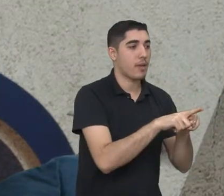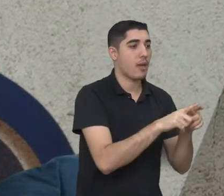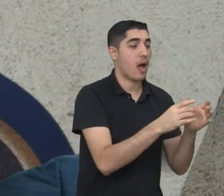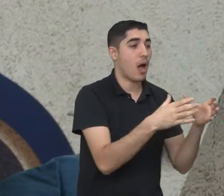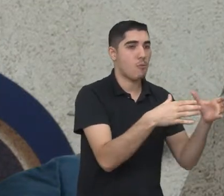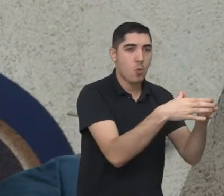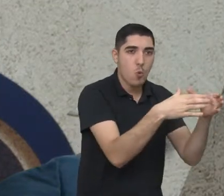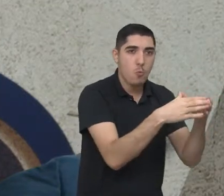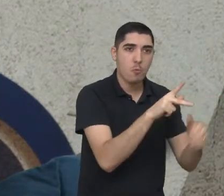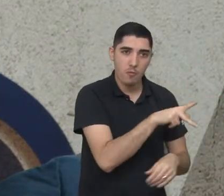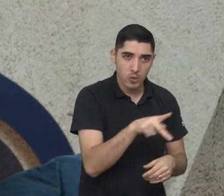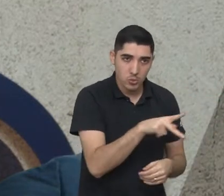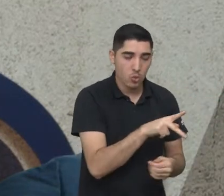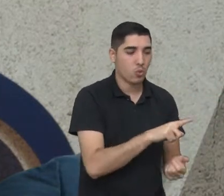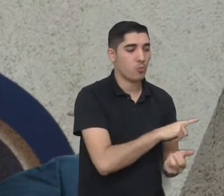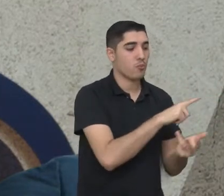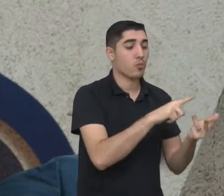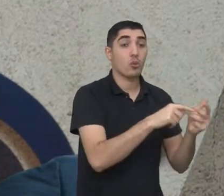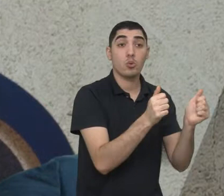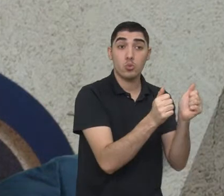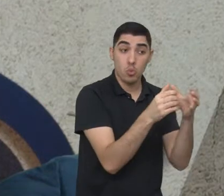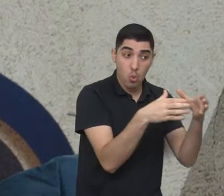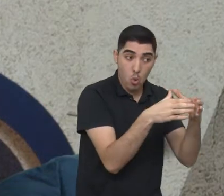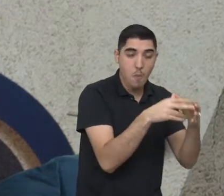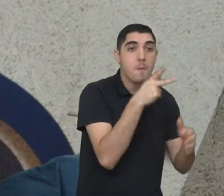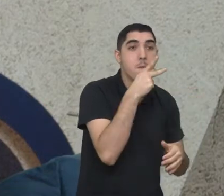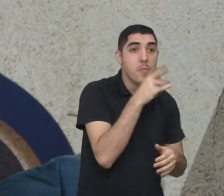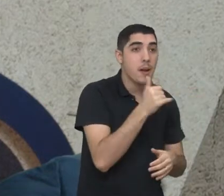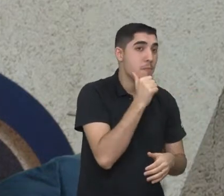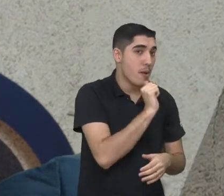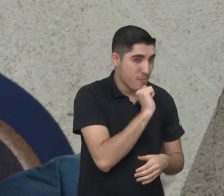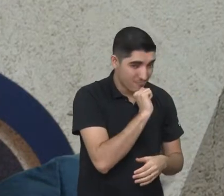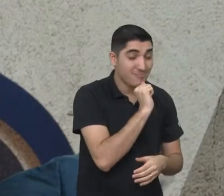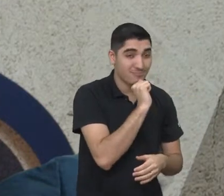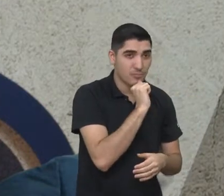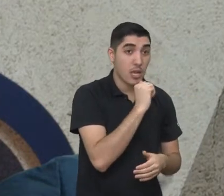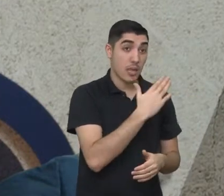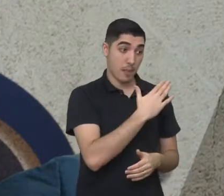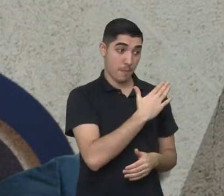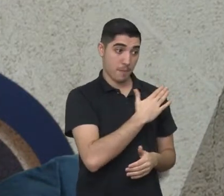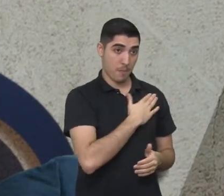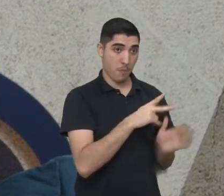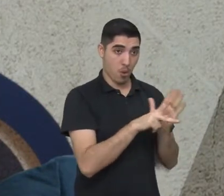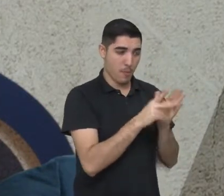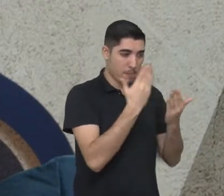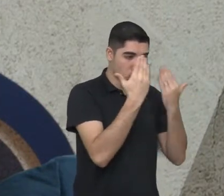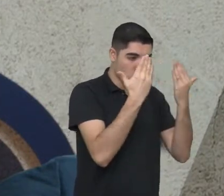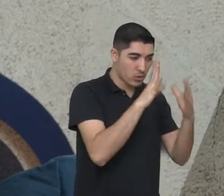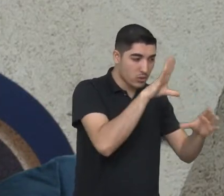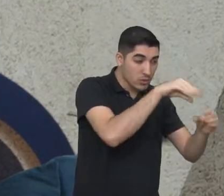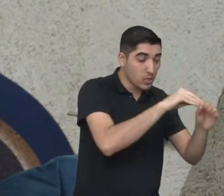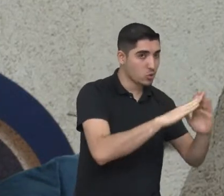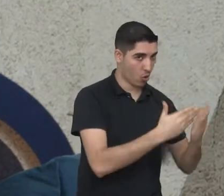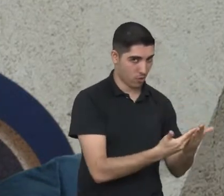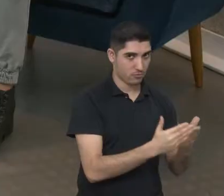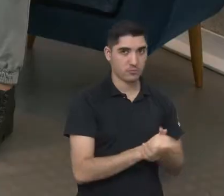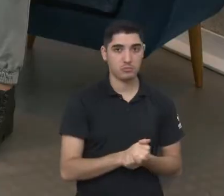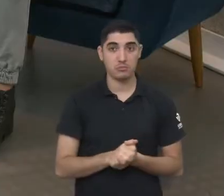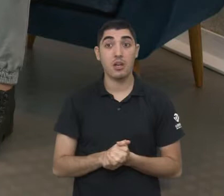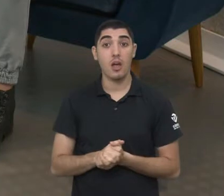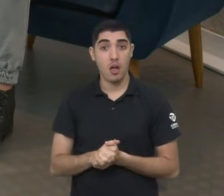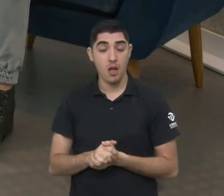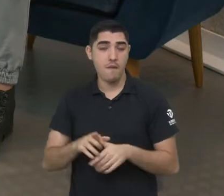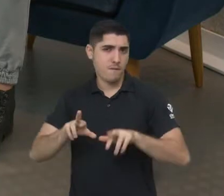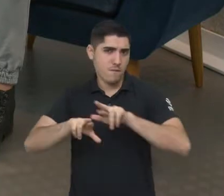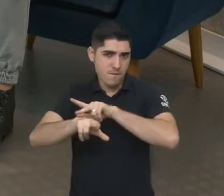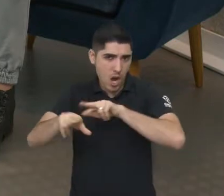grupo docente, os pais, né? Então, são os saberes da psicologia aplicados na escola. A diversos